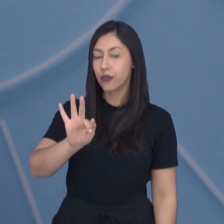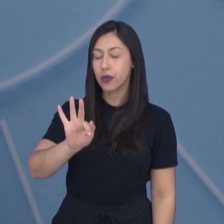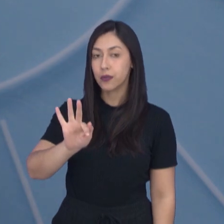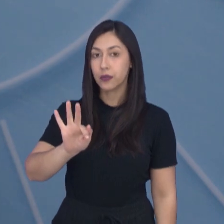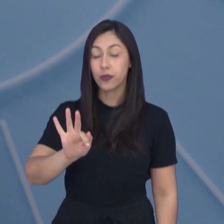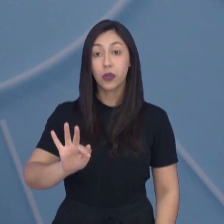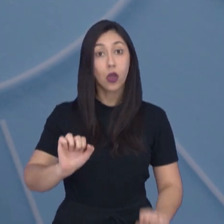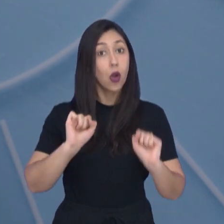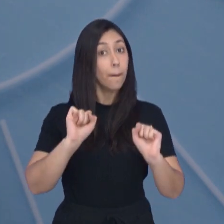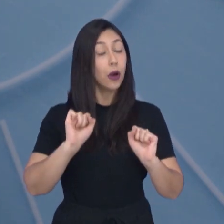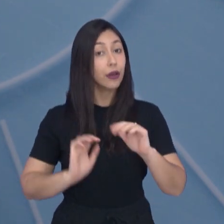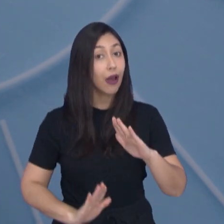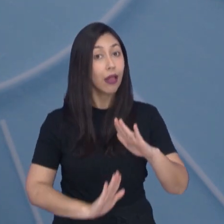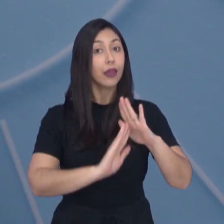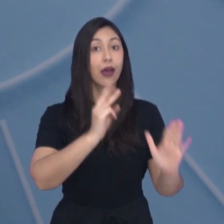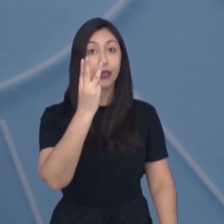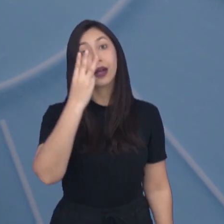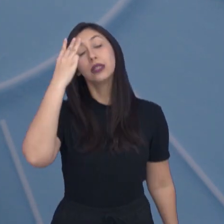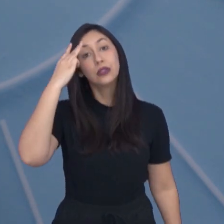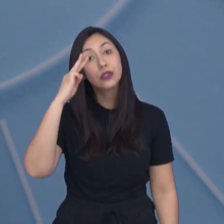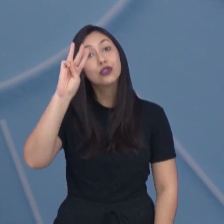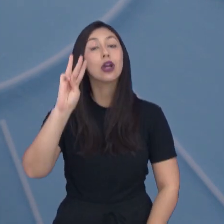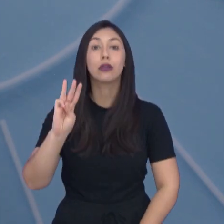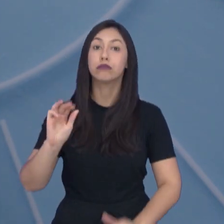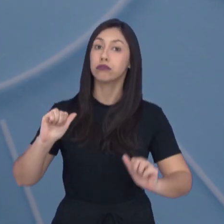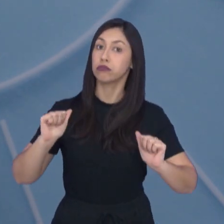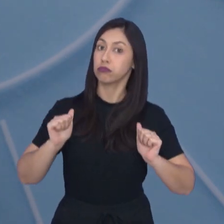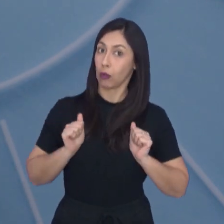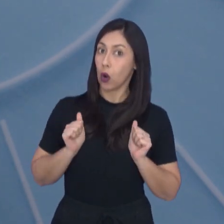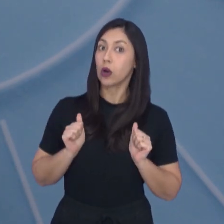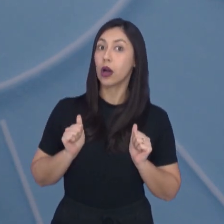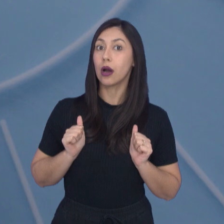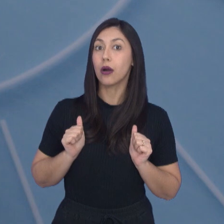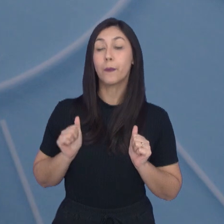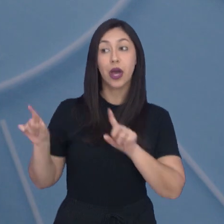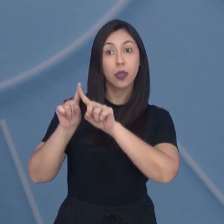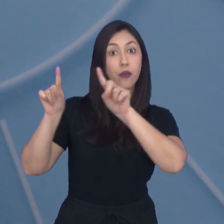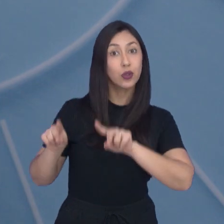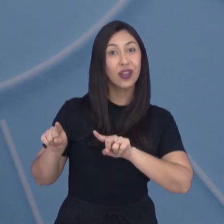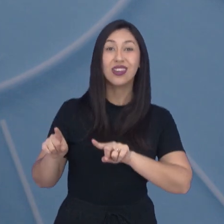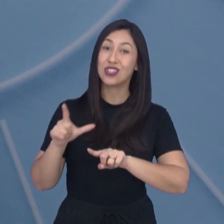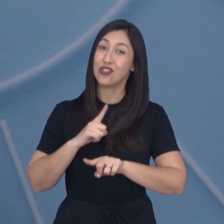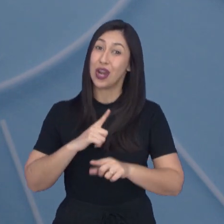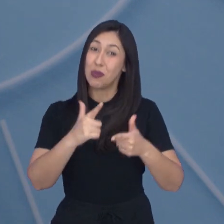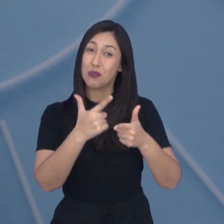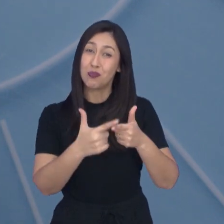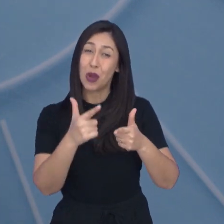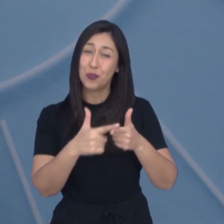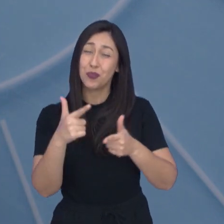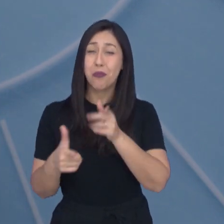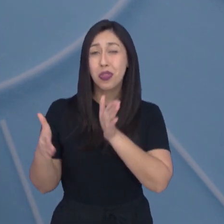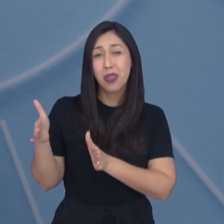até 3 dias de afastamento por mês para servidoras públicas que tiverem agravamento nos sintomas